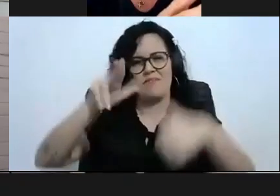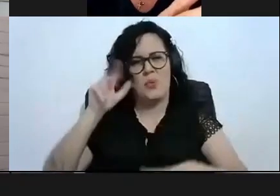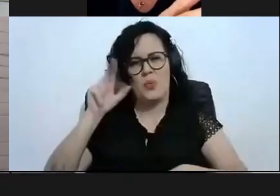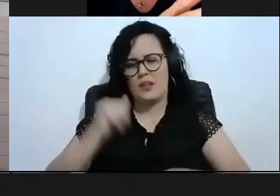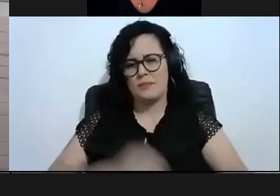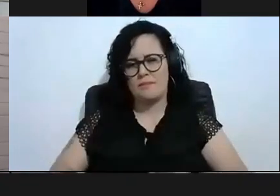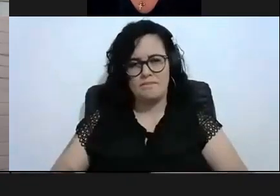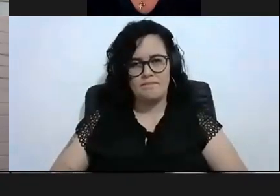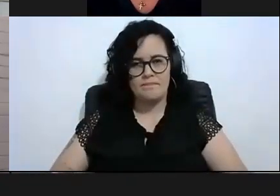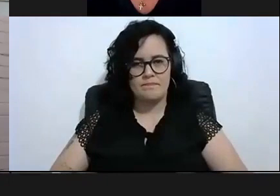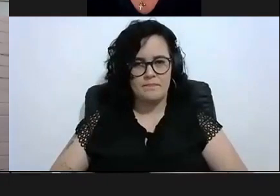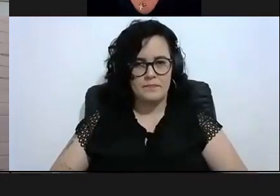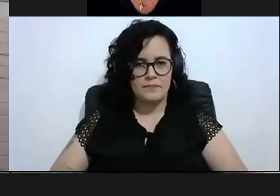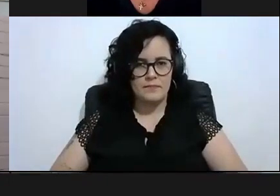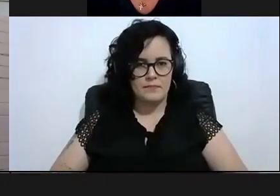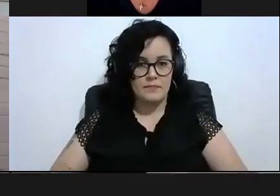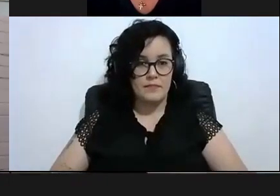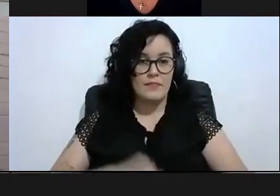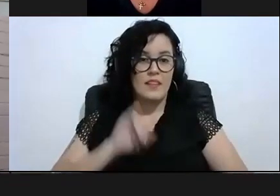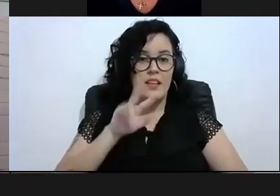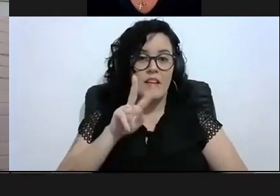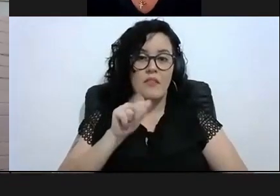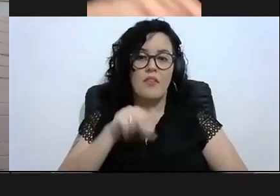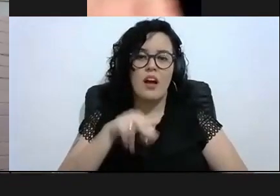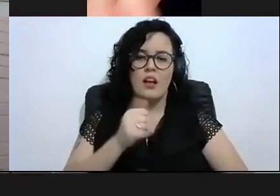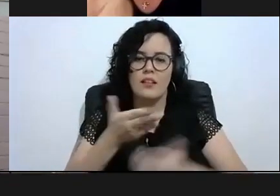Como é que você enxerga o futuro, Ivana?